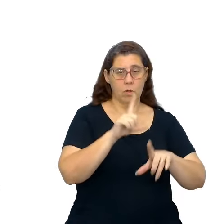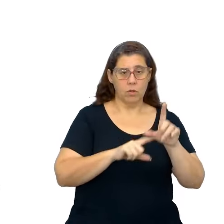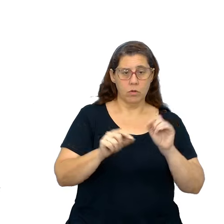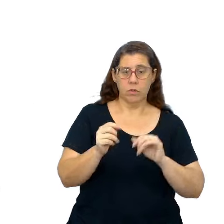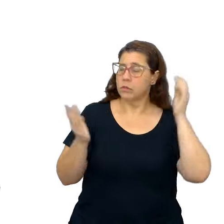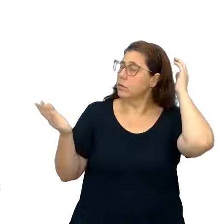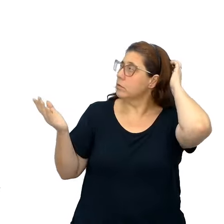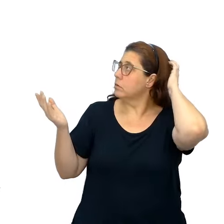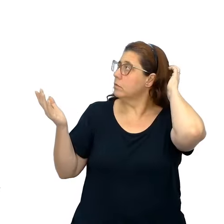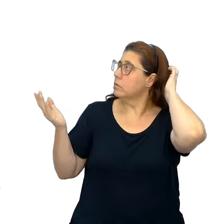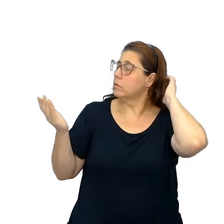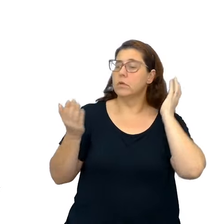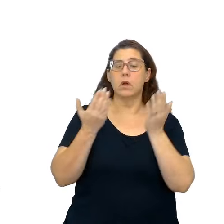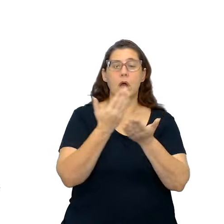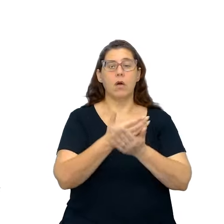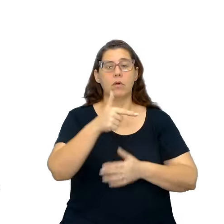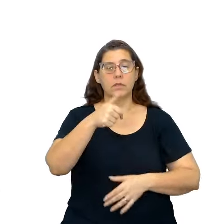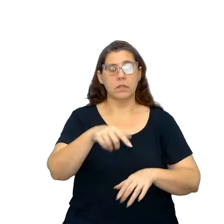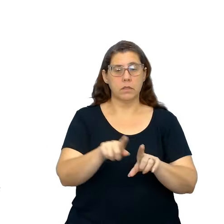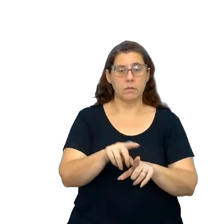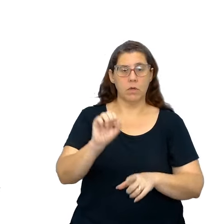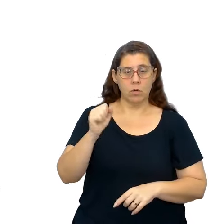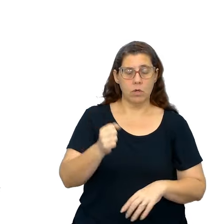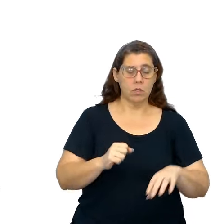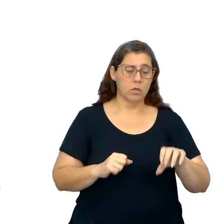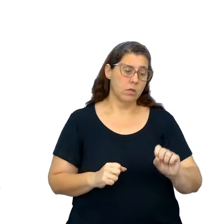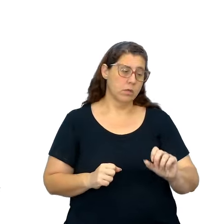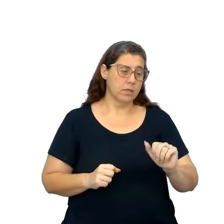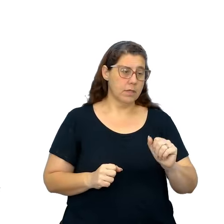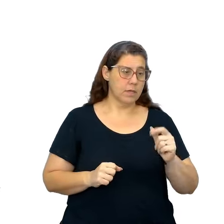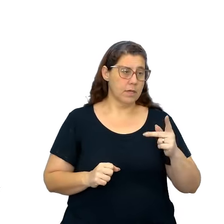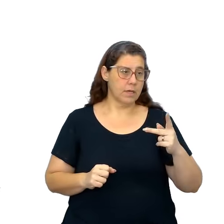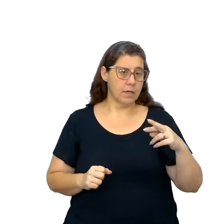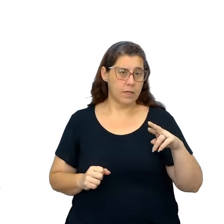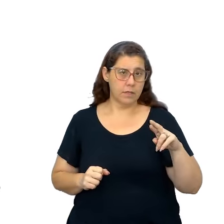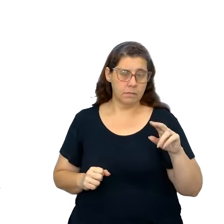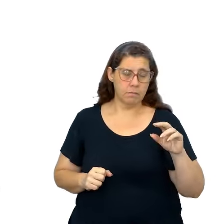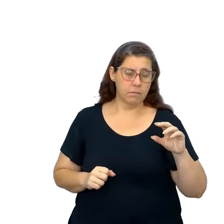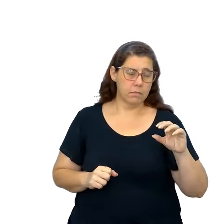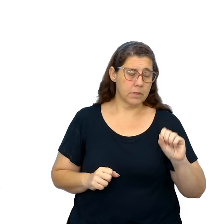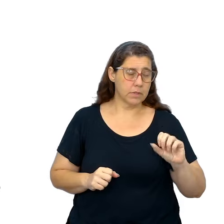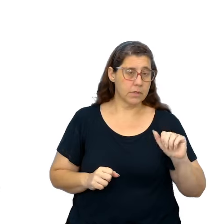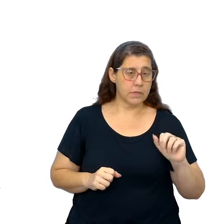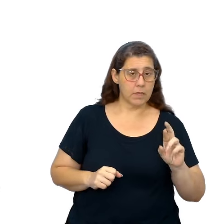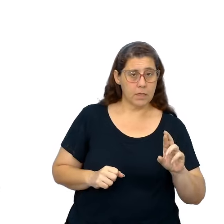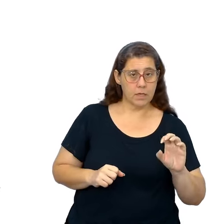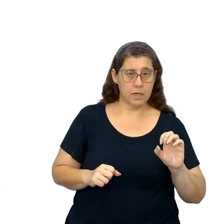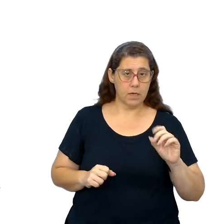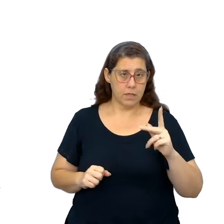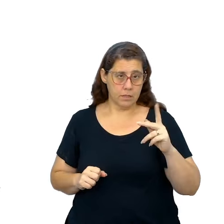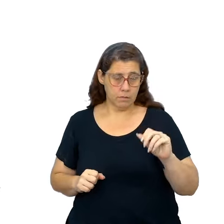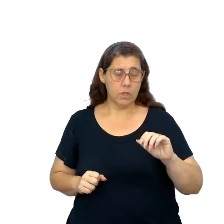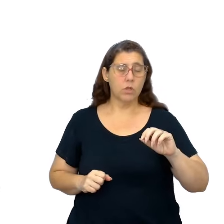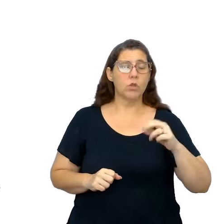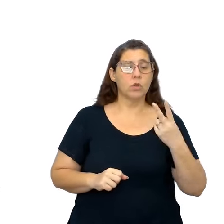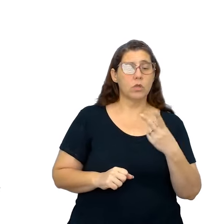7 e 8, e é lá do Saresp 2015, foi adaptado. É aquela clássica